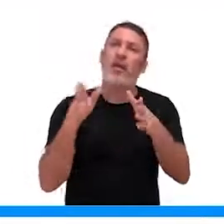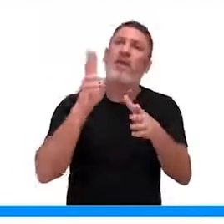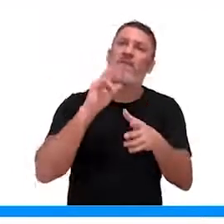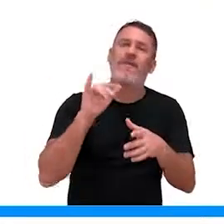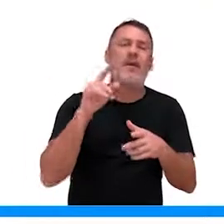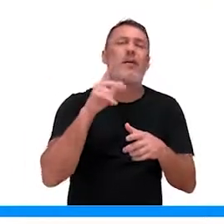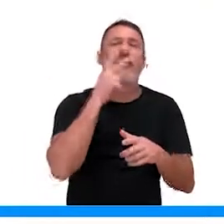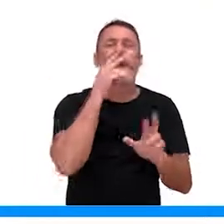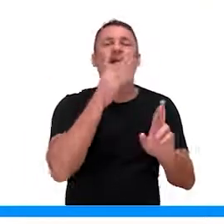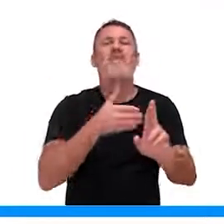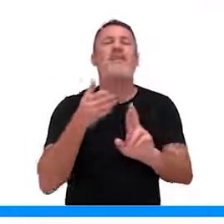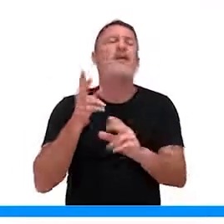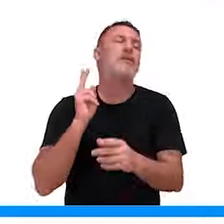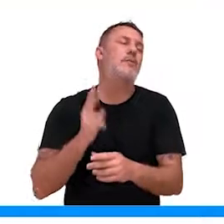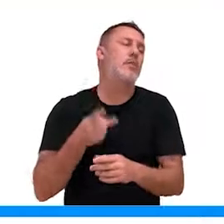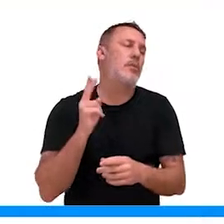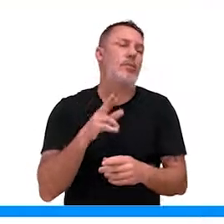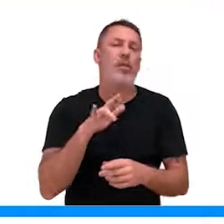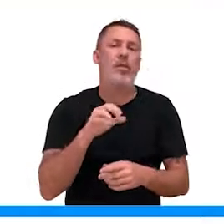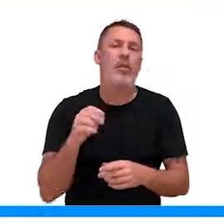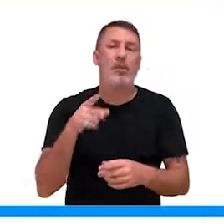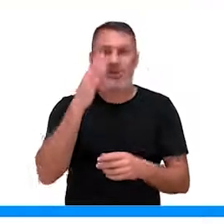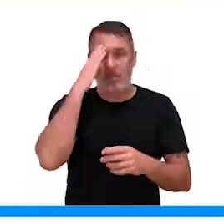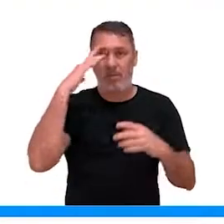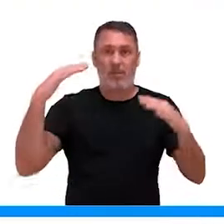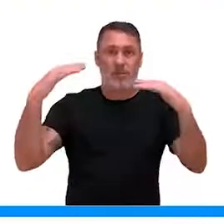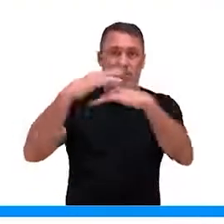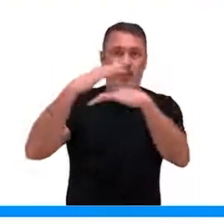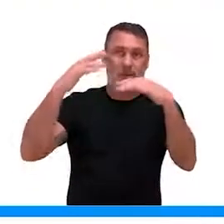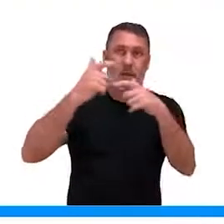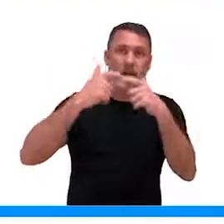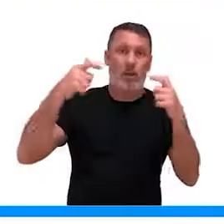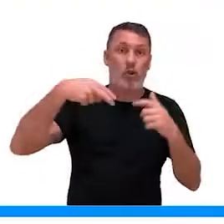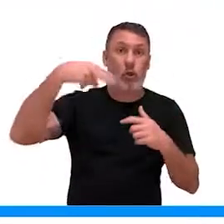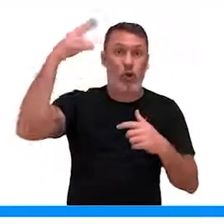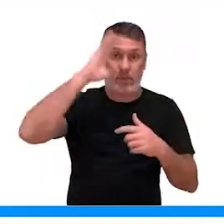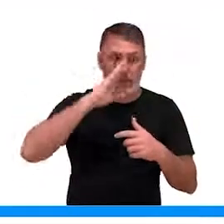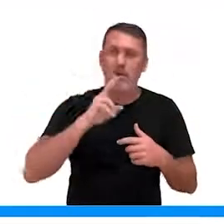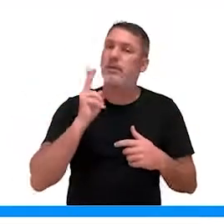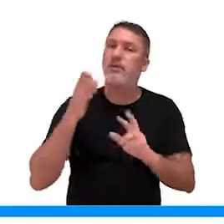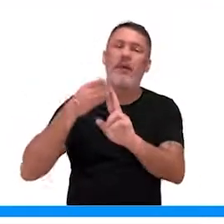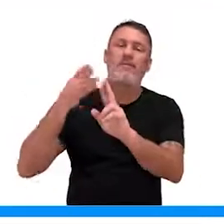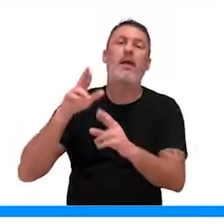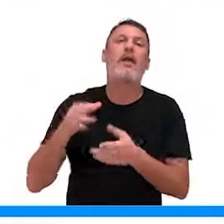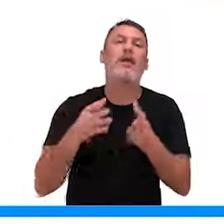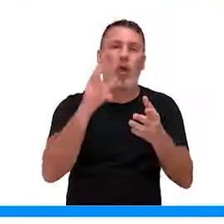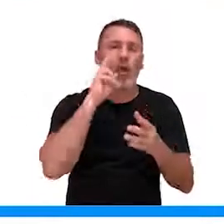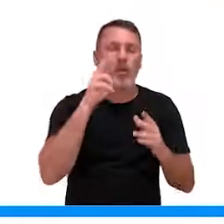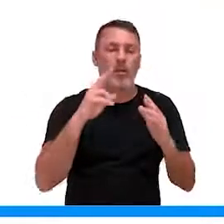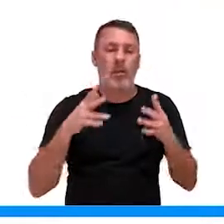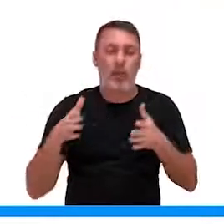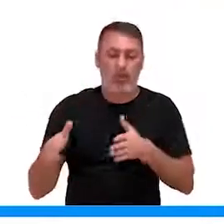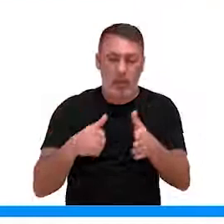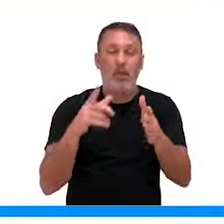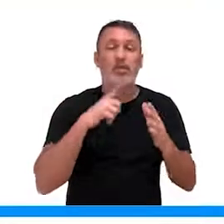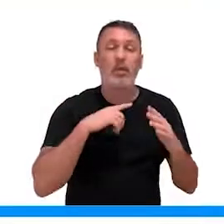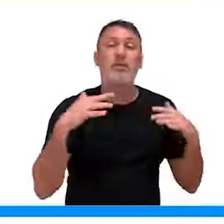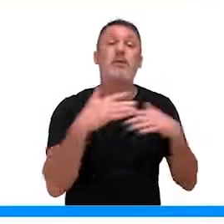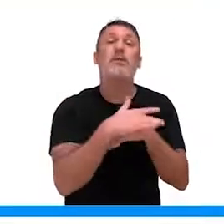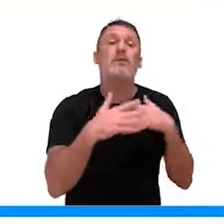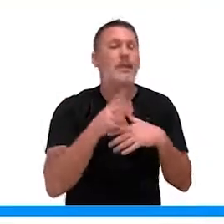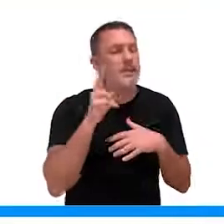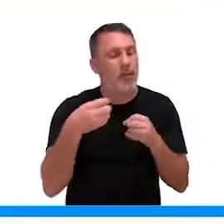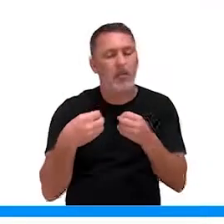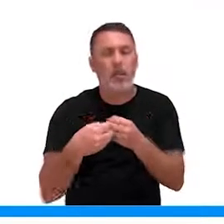tal. Então, nós podemos ver que muitas grandes cidades aqui do norte do Brasil, elas são localizadas